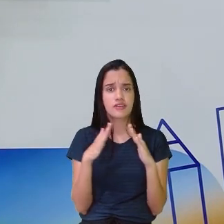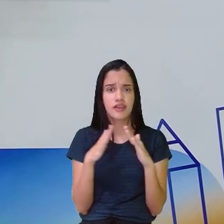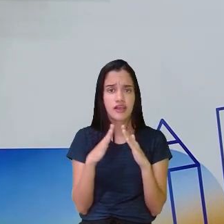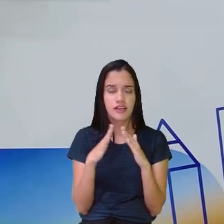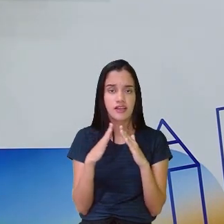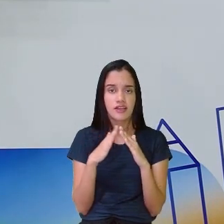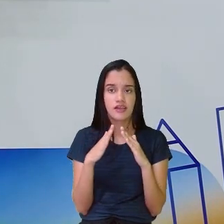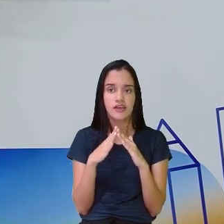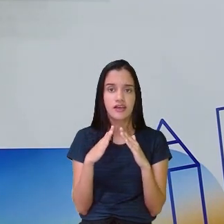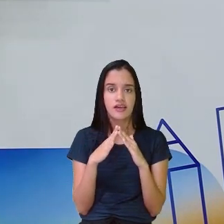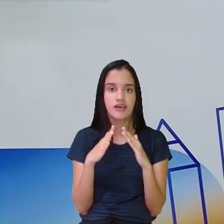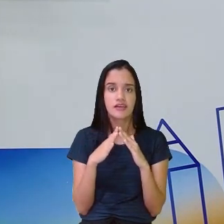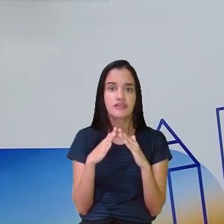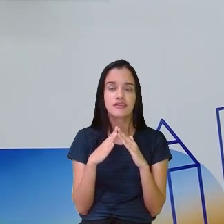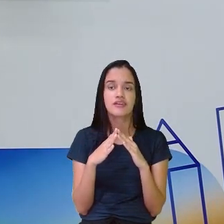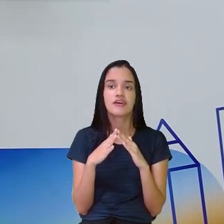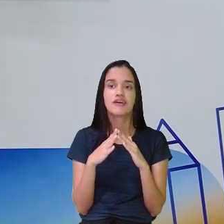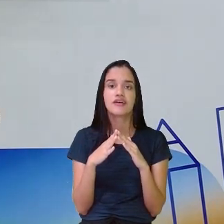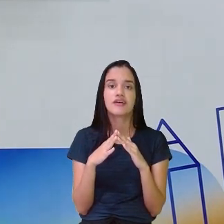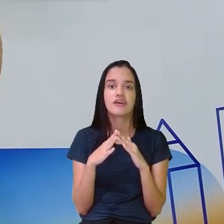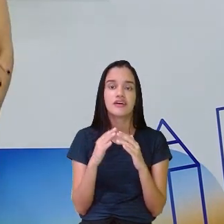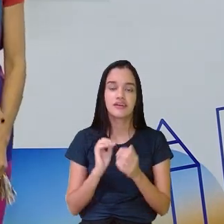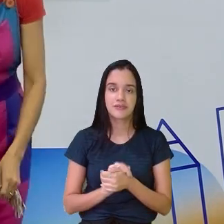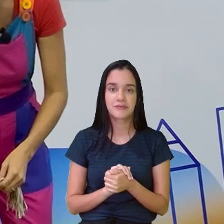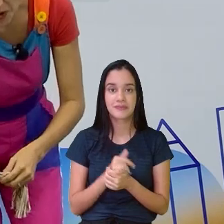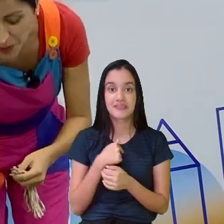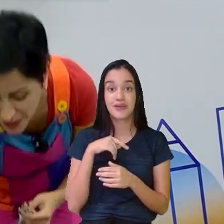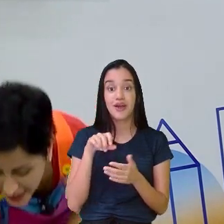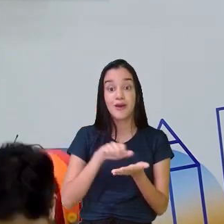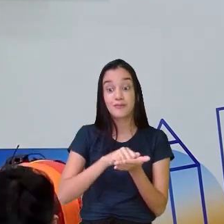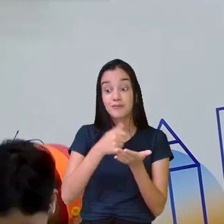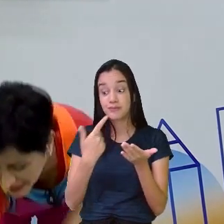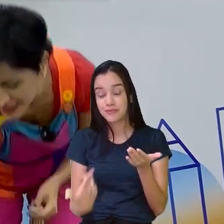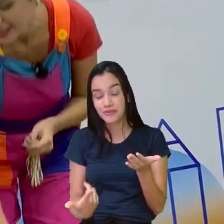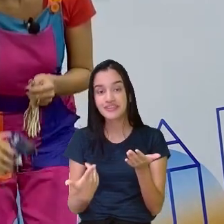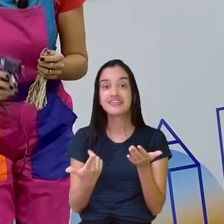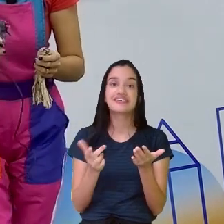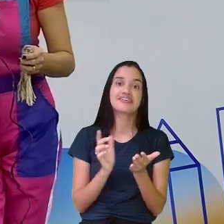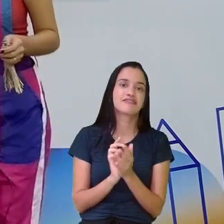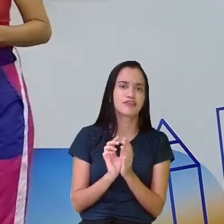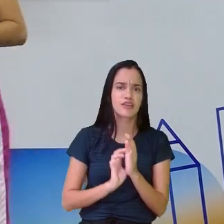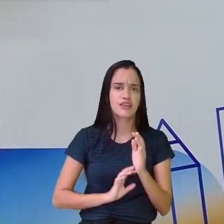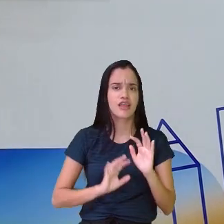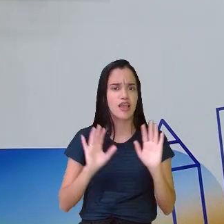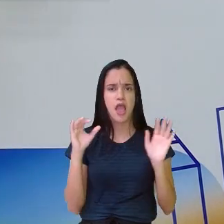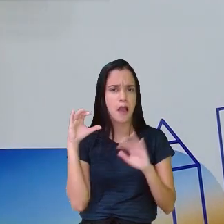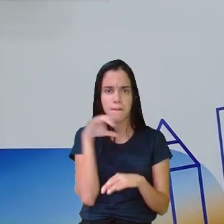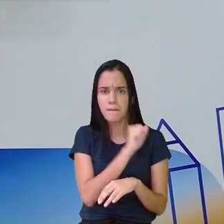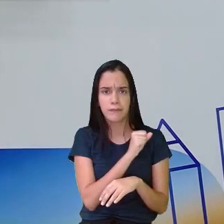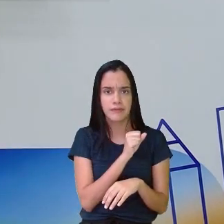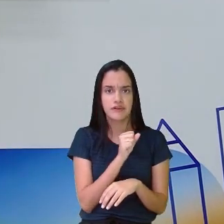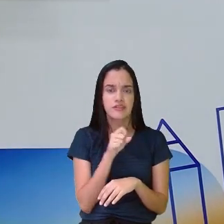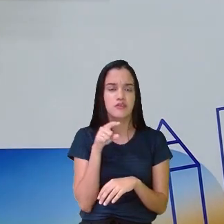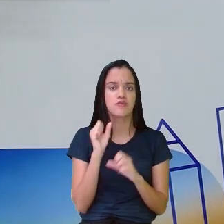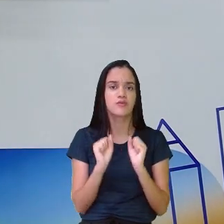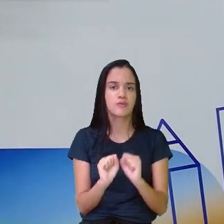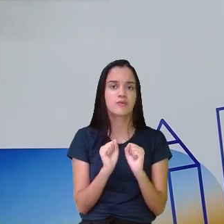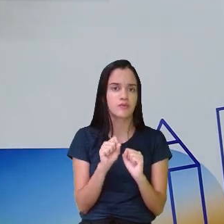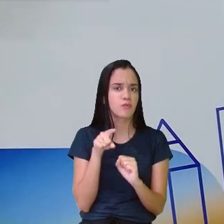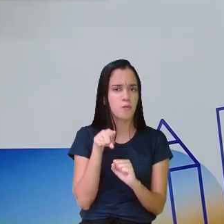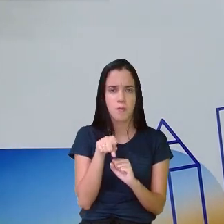tem tanta pressa assim, terminou caindo. Como não tem tanta pressa assim, então você pode